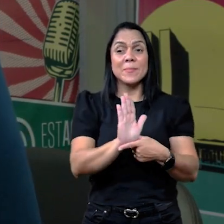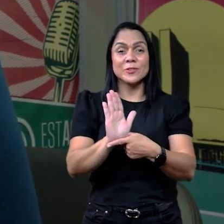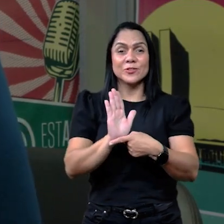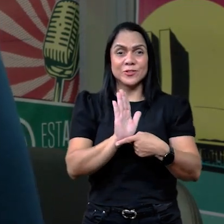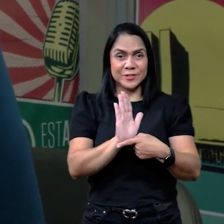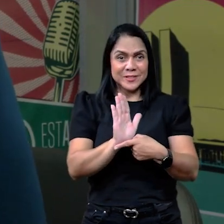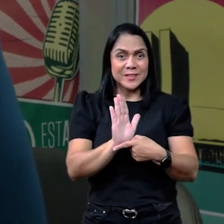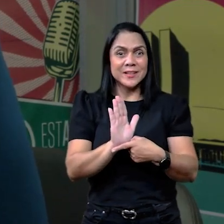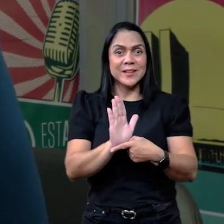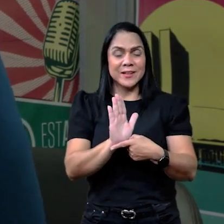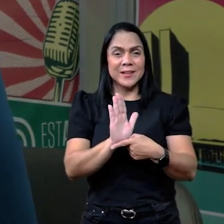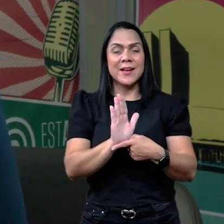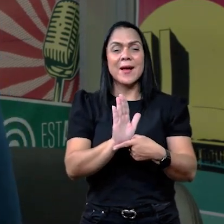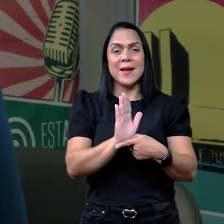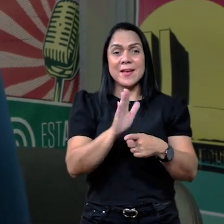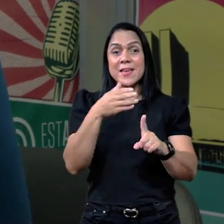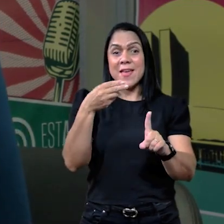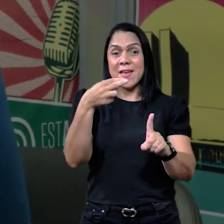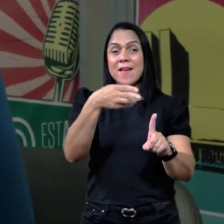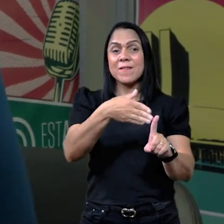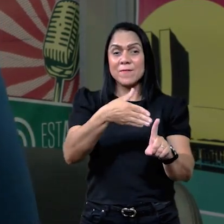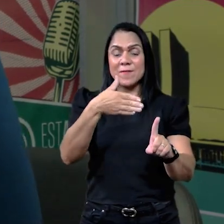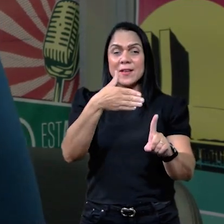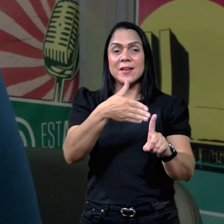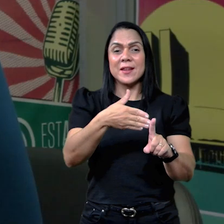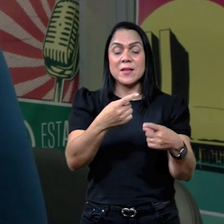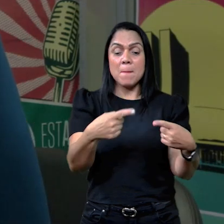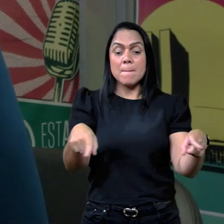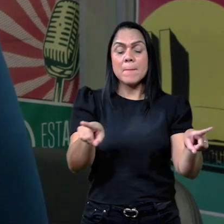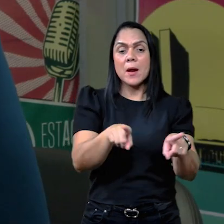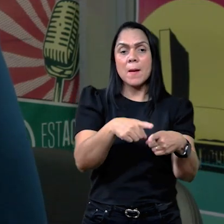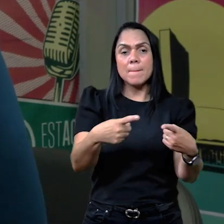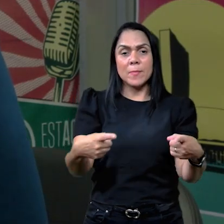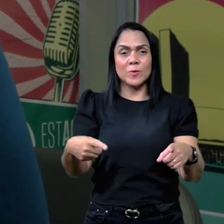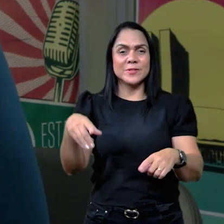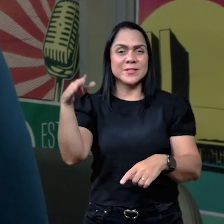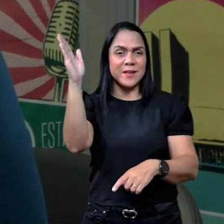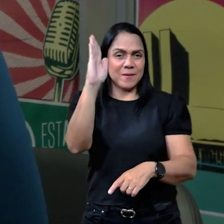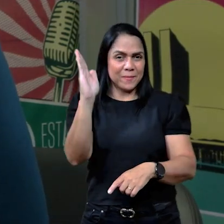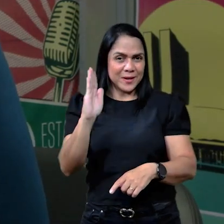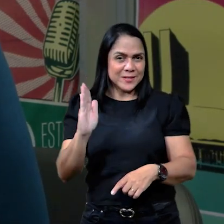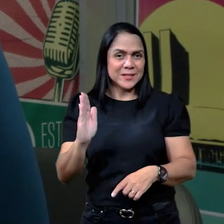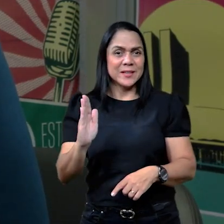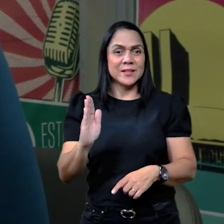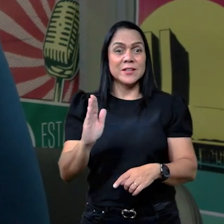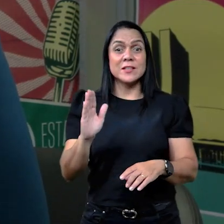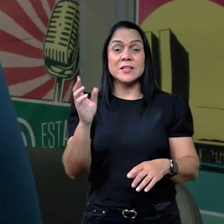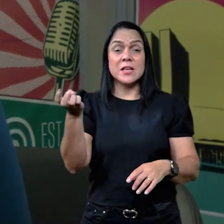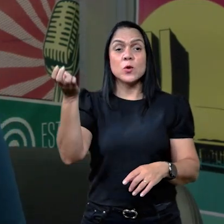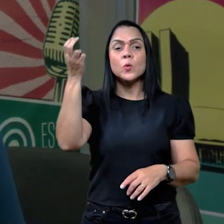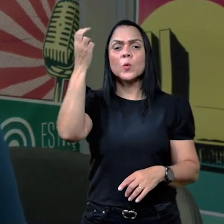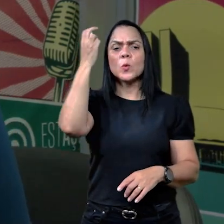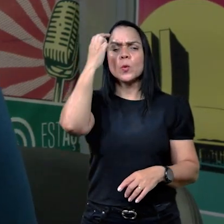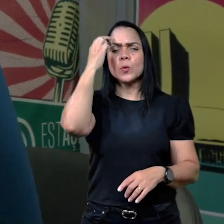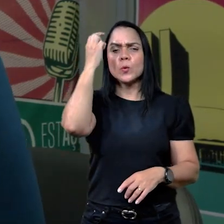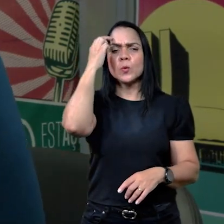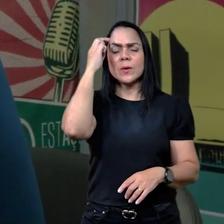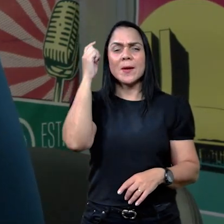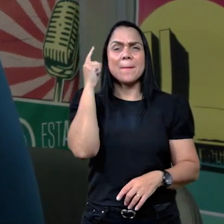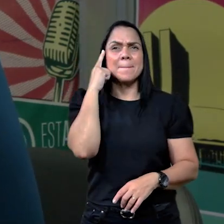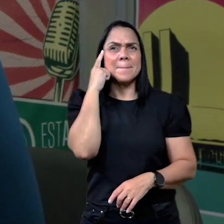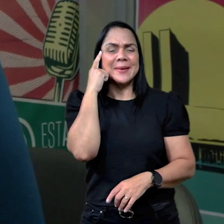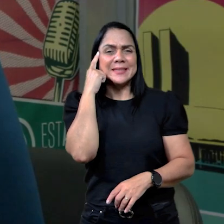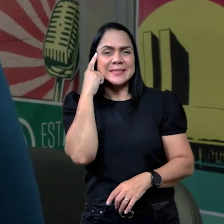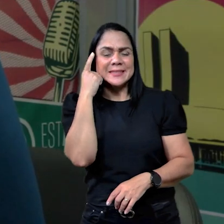que os tambores ela é determinante para a musicalidade brasileira, né? Esse aspecto cultural. Agora, se a